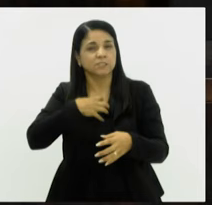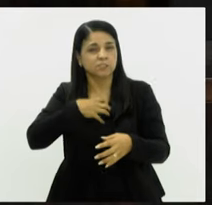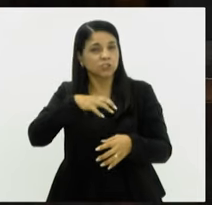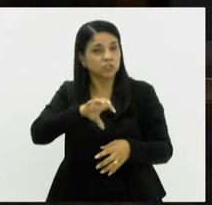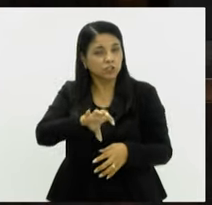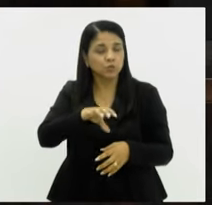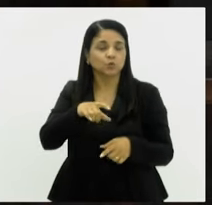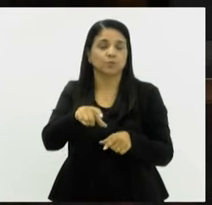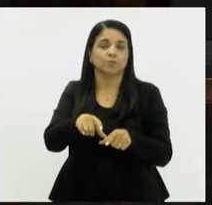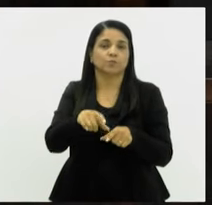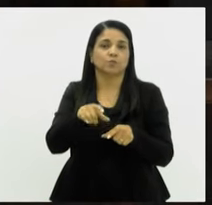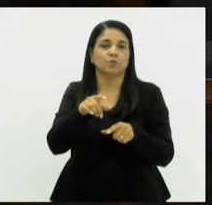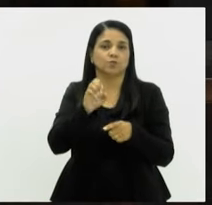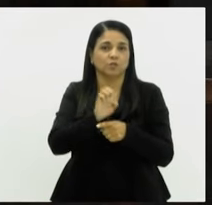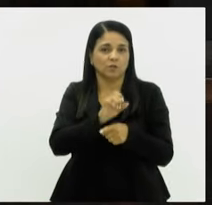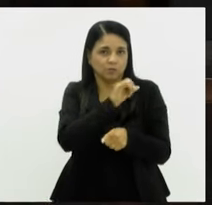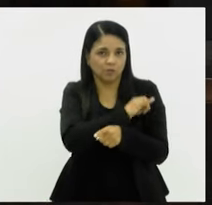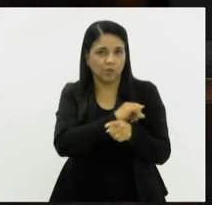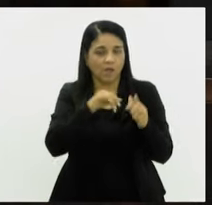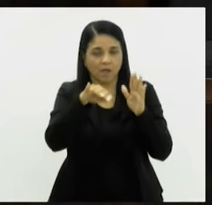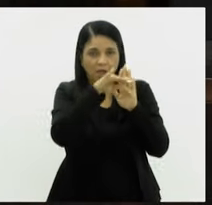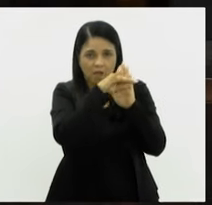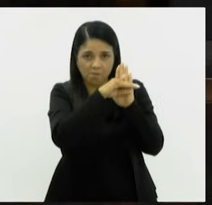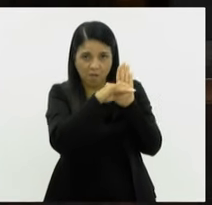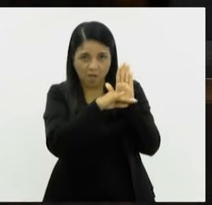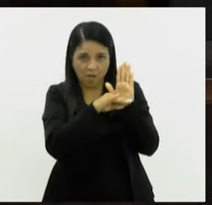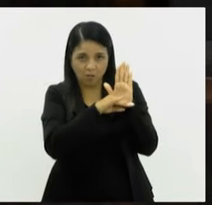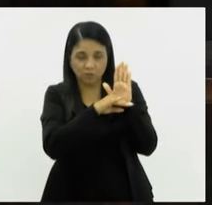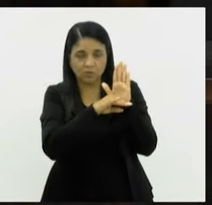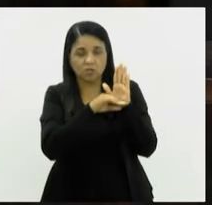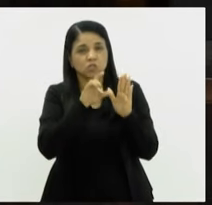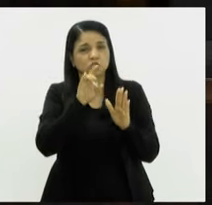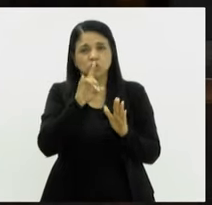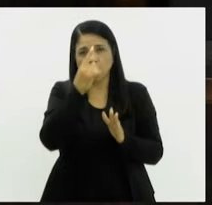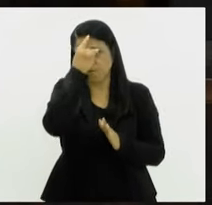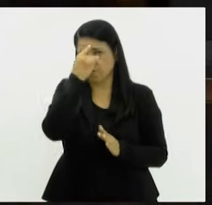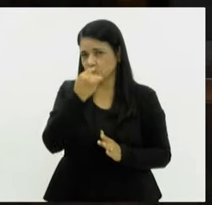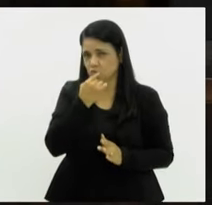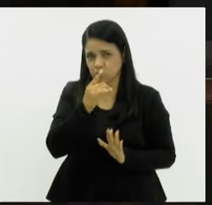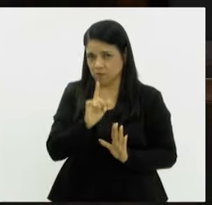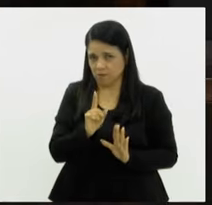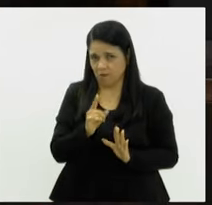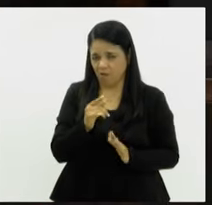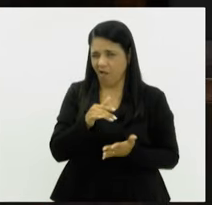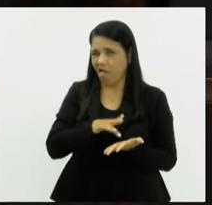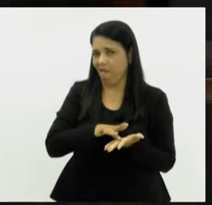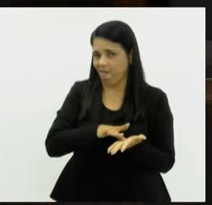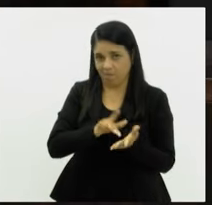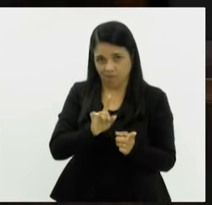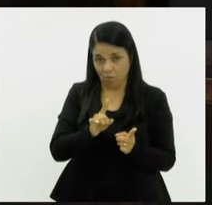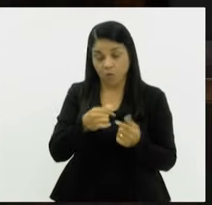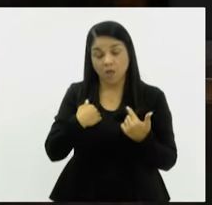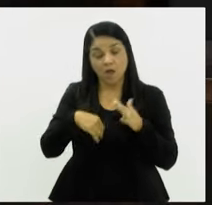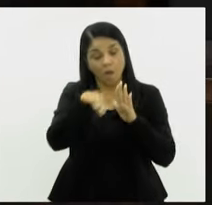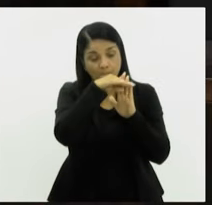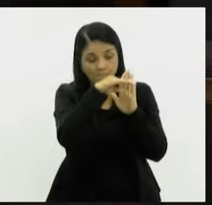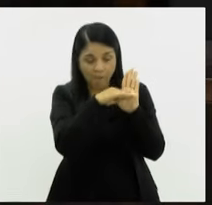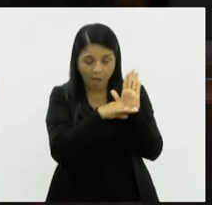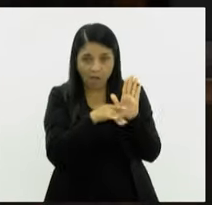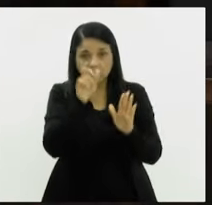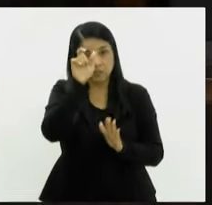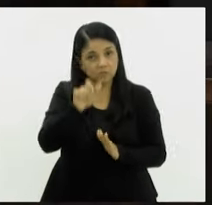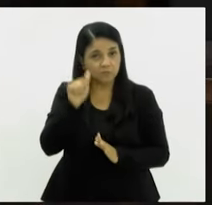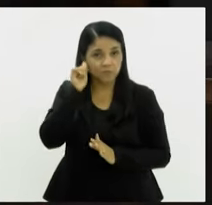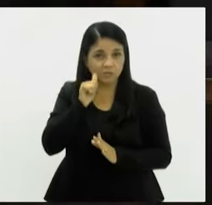gente espera que a pauta não seja só figurativa, né, Dani? A gente falava sobre isso. A gente quer pauta de mulheres